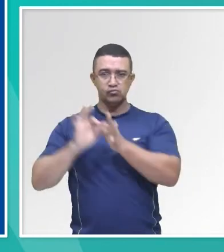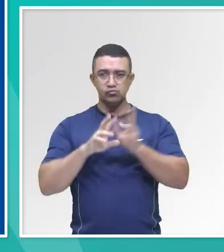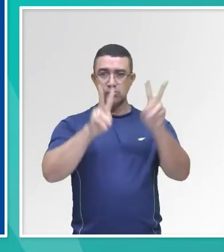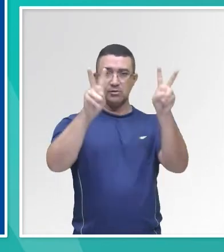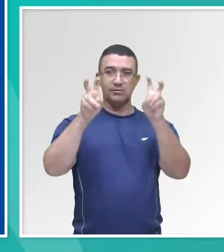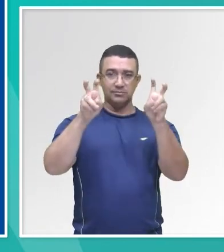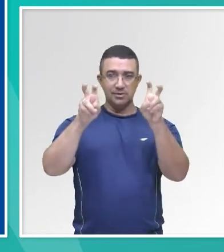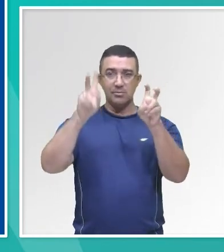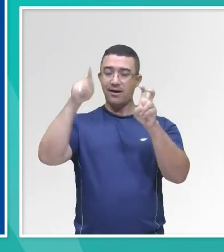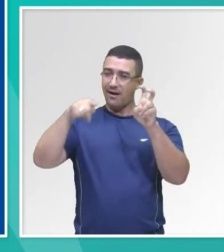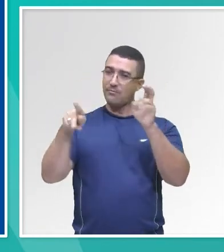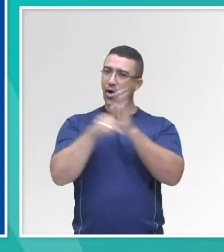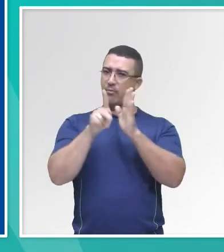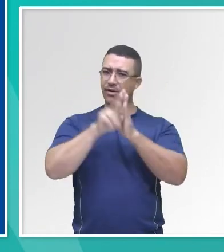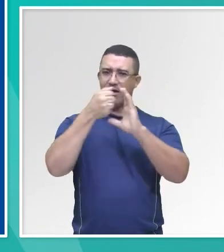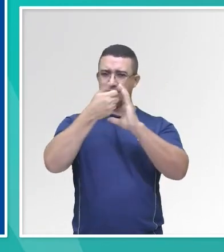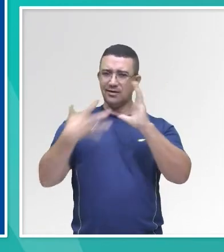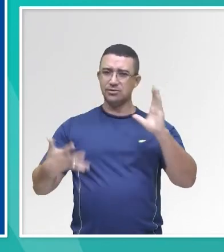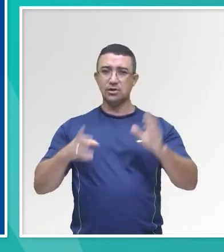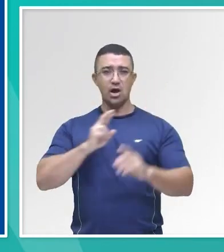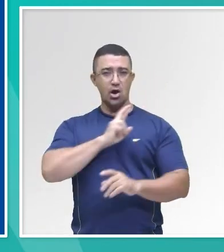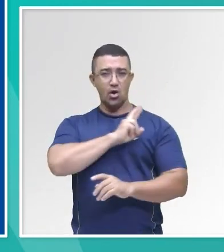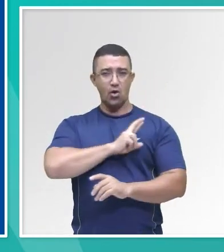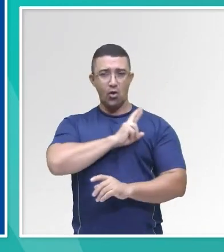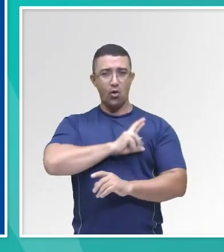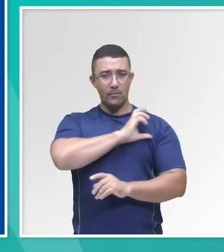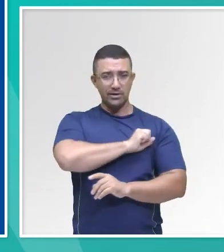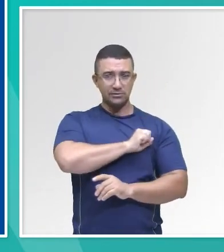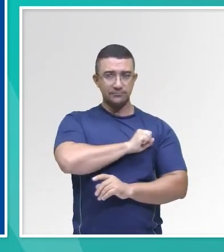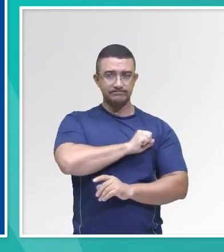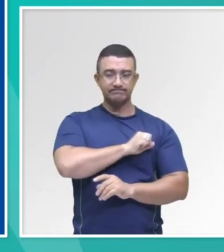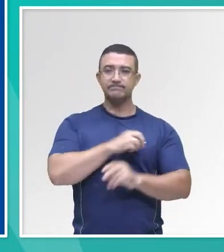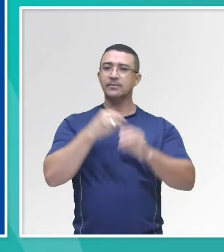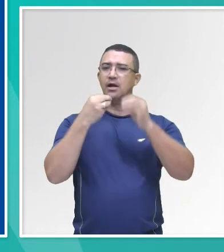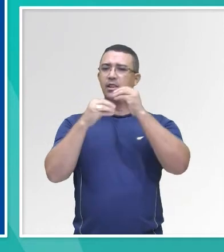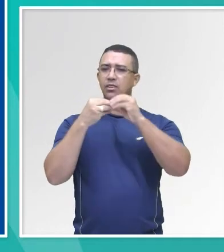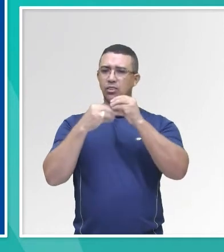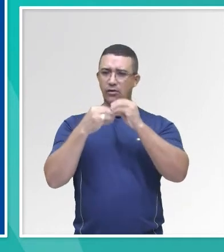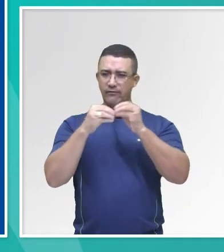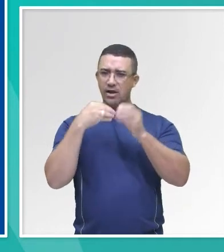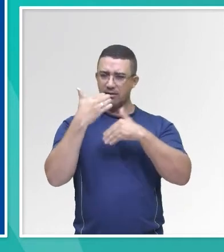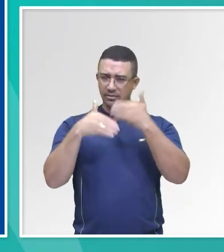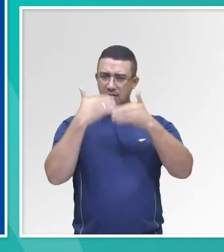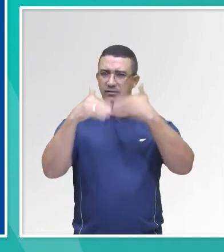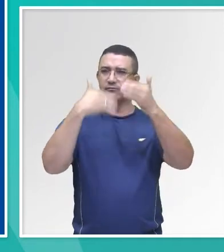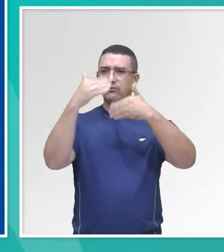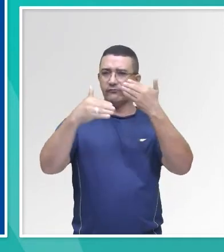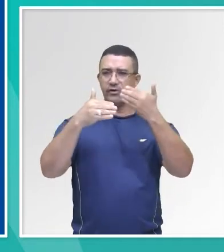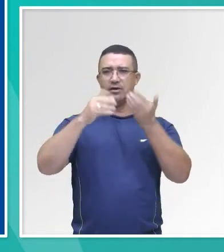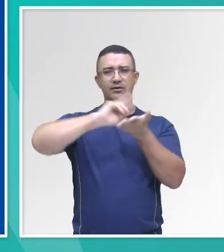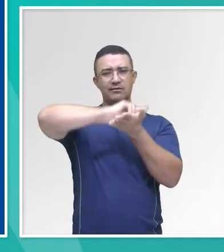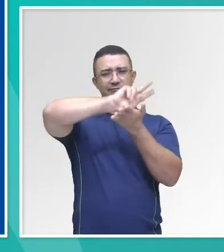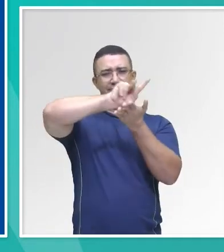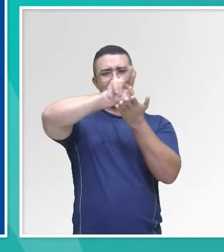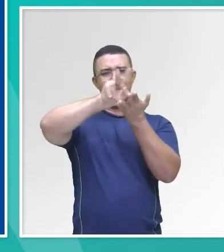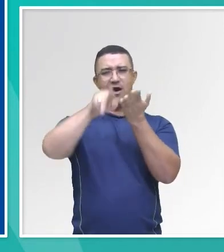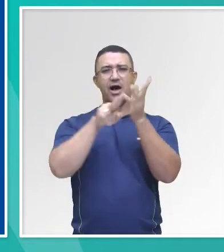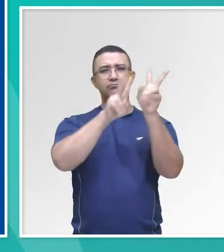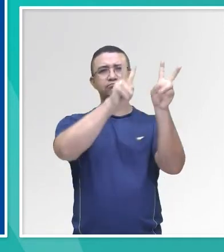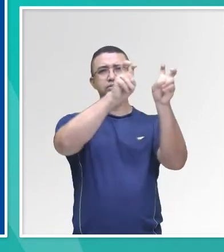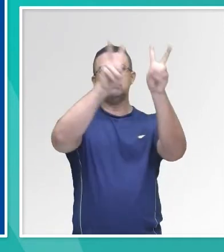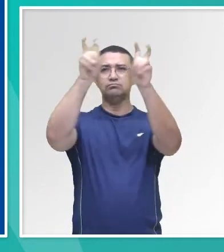do romance também, né? Então a novela ela vai desenvolver vários enredos, ou seja,